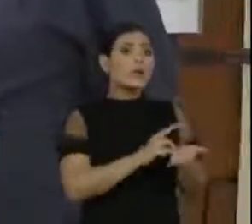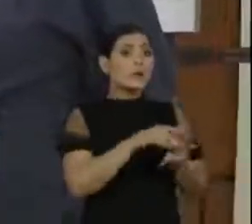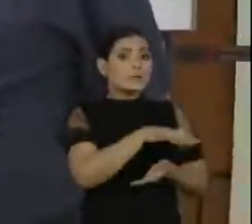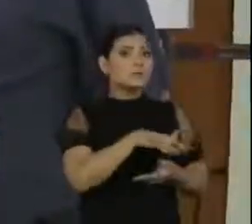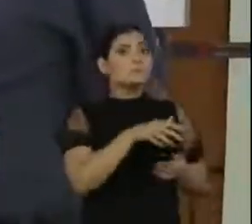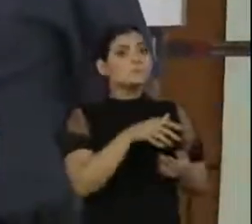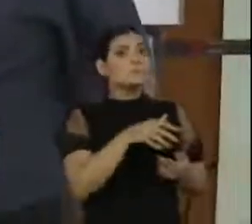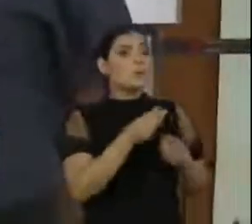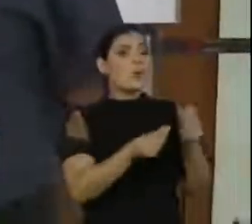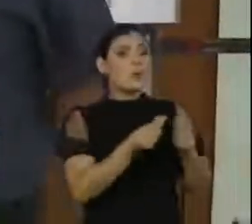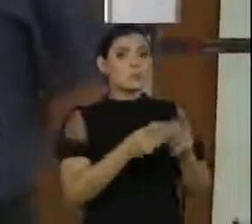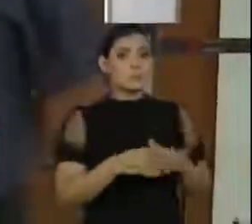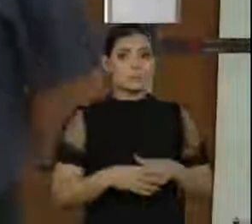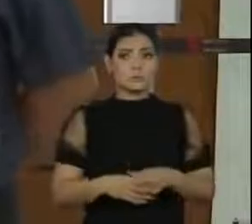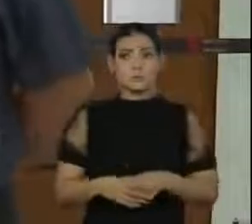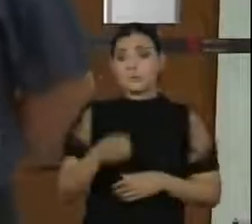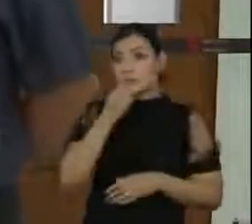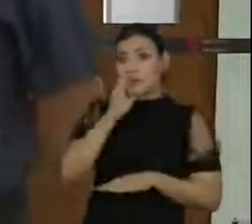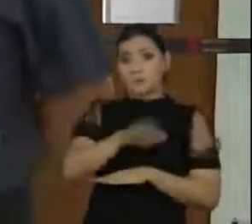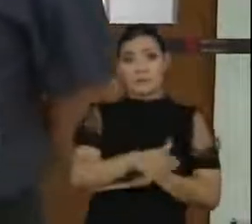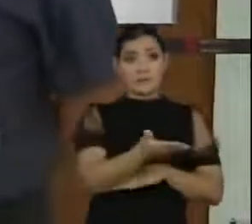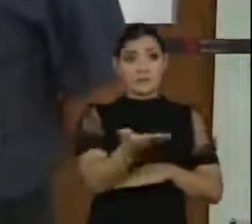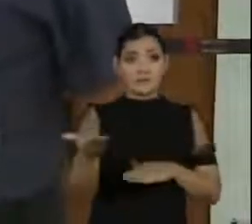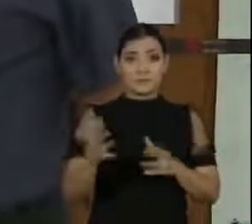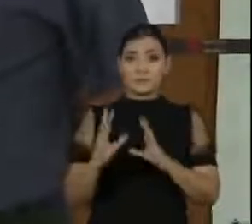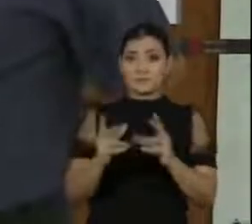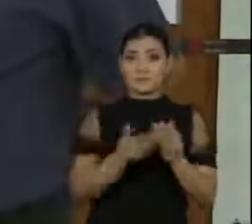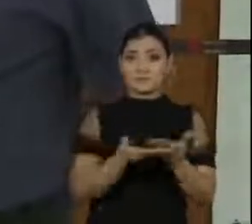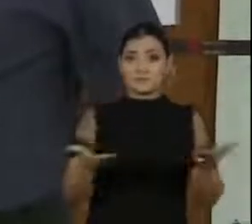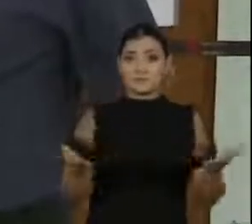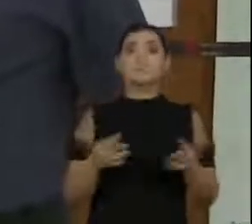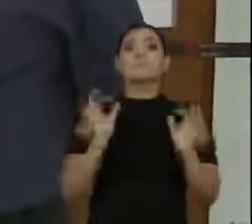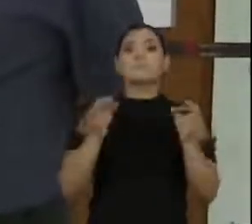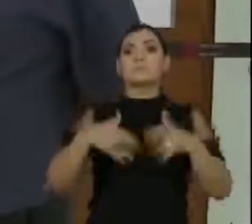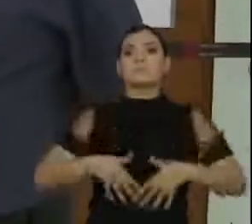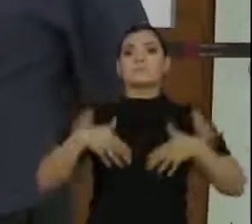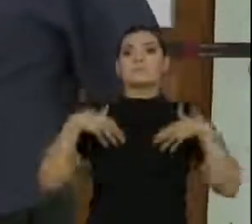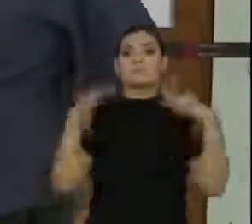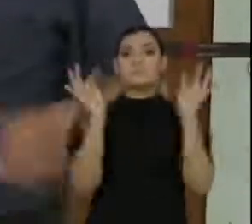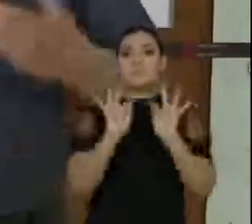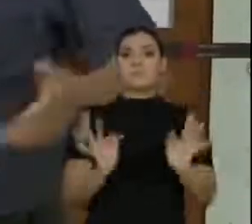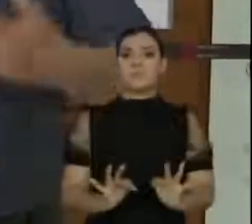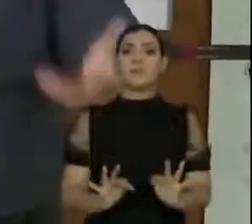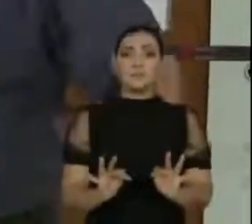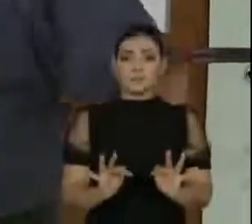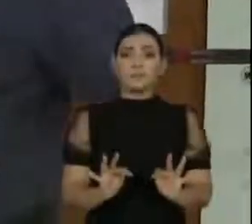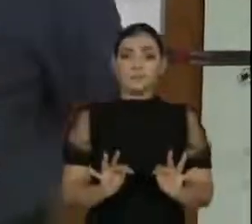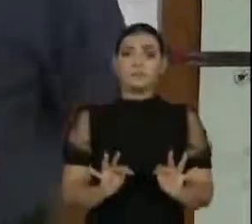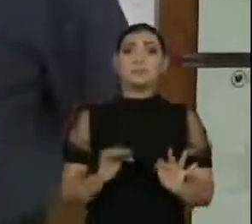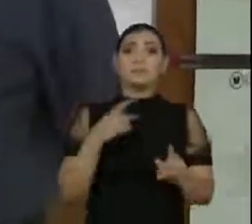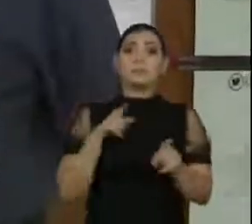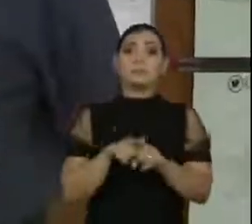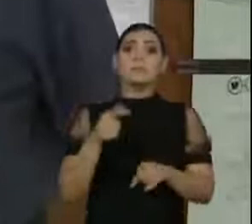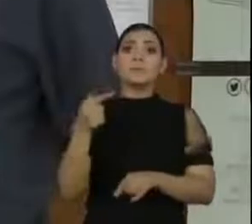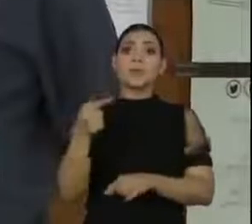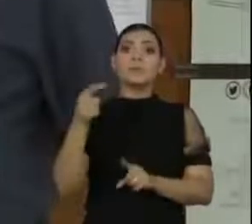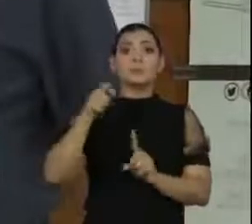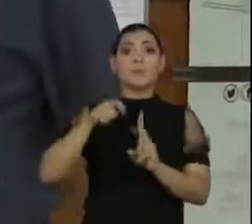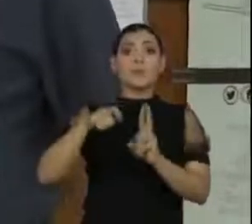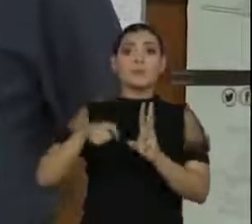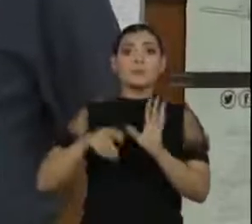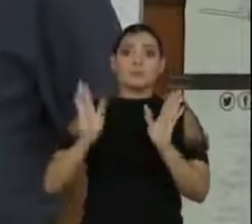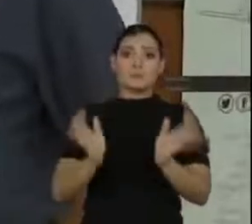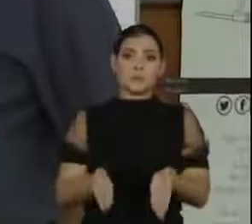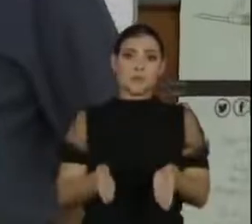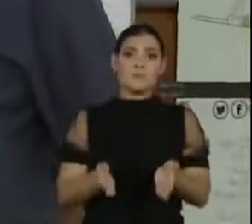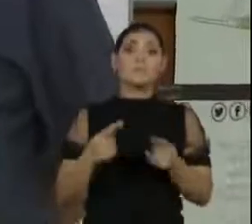você pode como pode fazer boa tarde uma tarde a todos nós estamos muito feliz velho ele vai encontrar depois de sete meses o